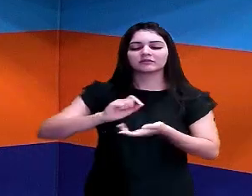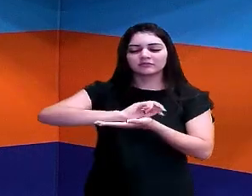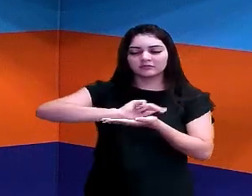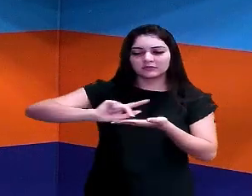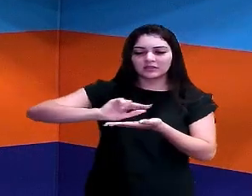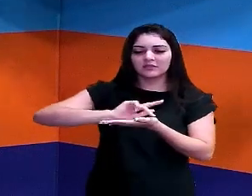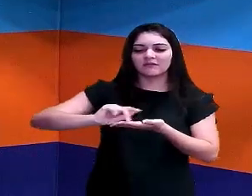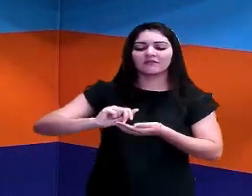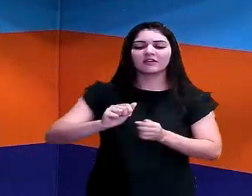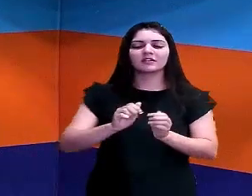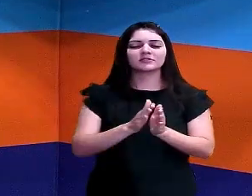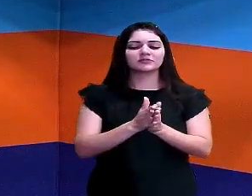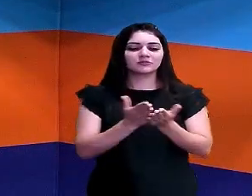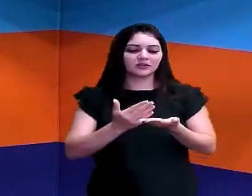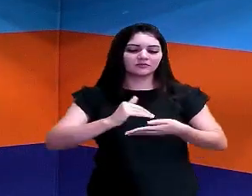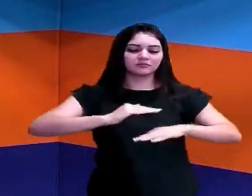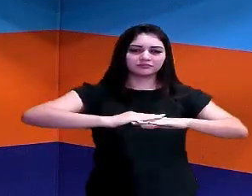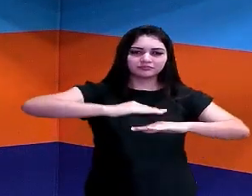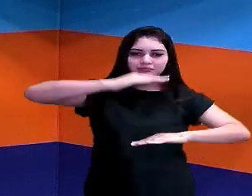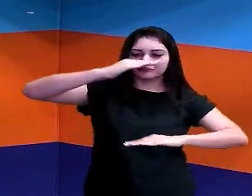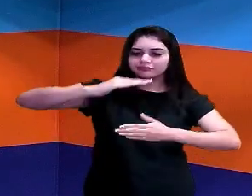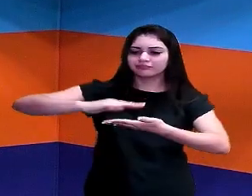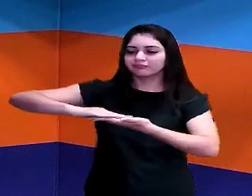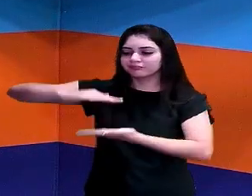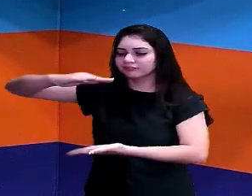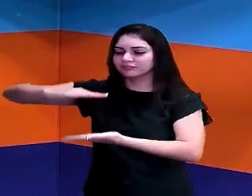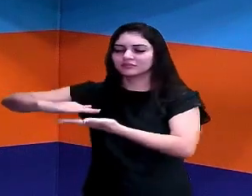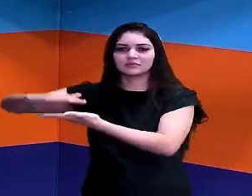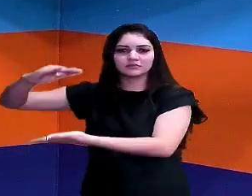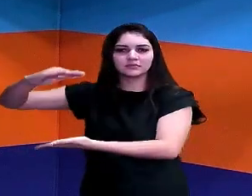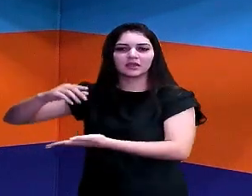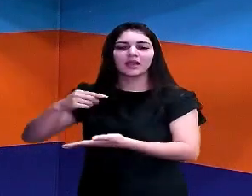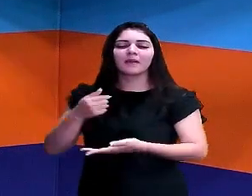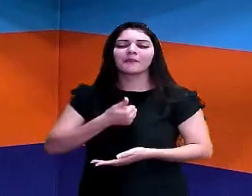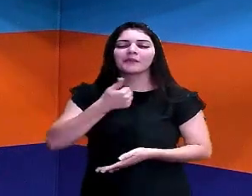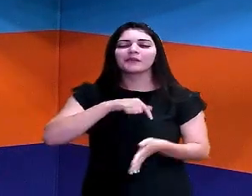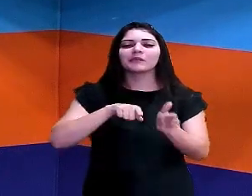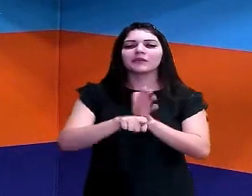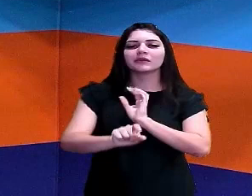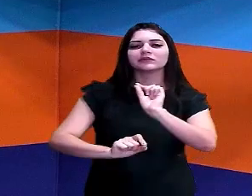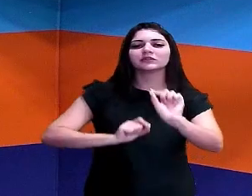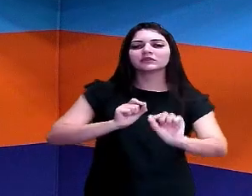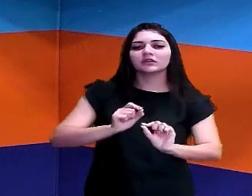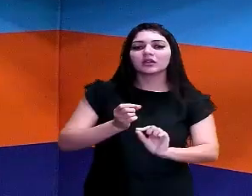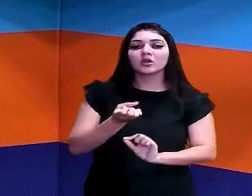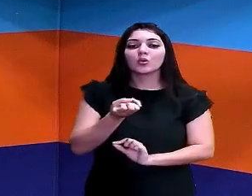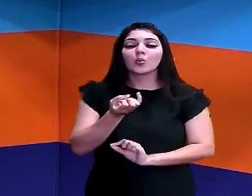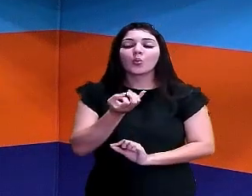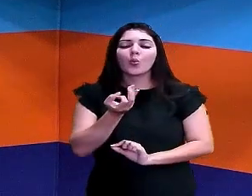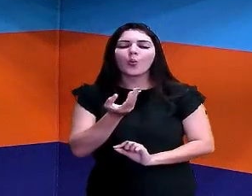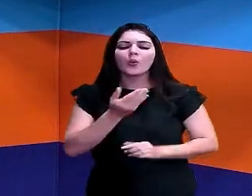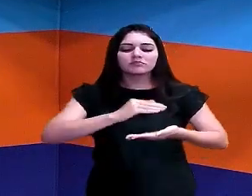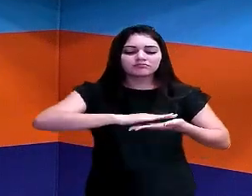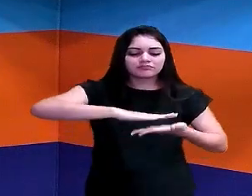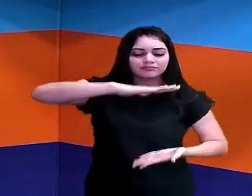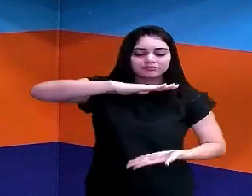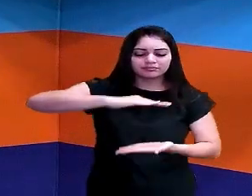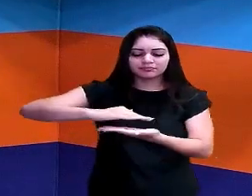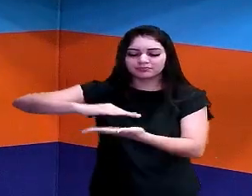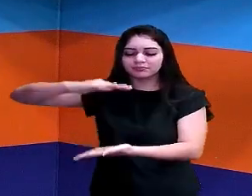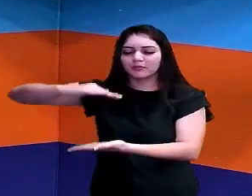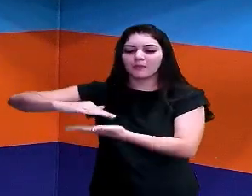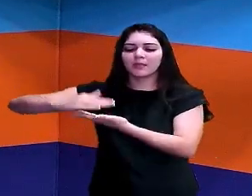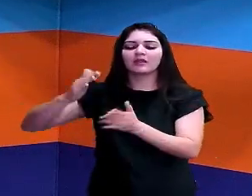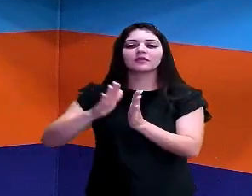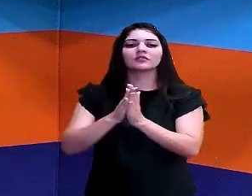as pilhas dos livrinhos, tá? Aí a primeira pergunta é: há quantas pilhas de livros? Vamos